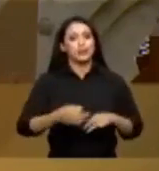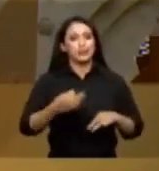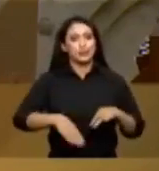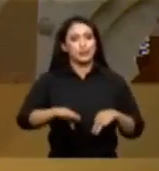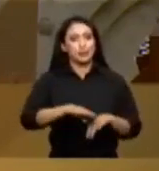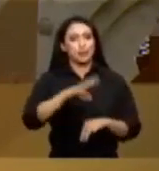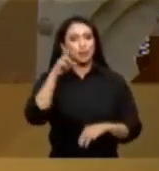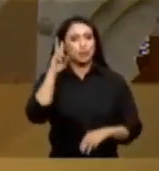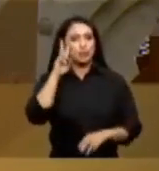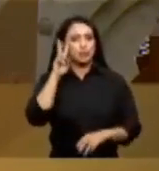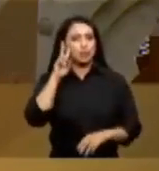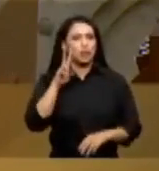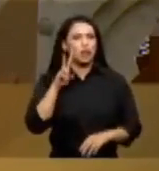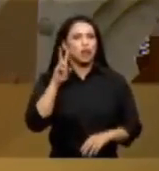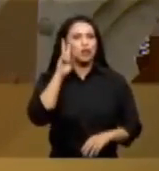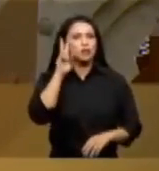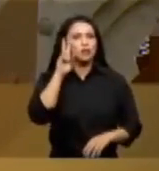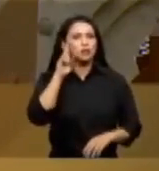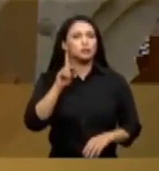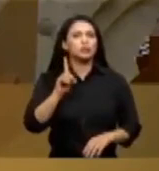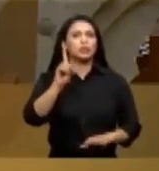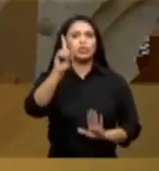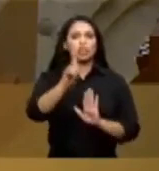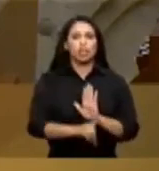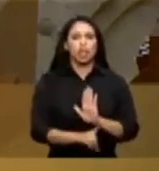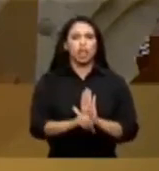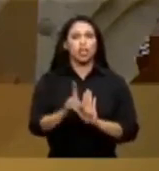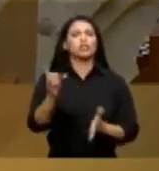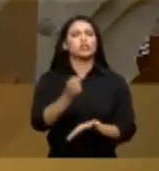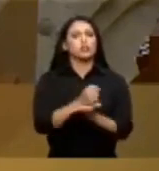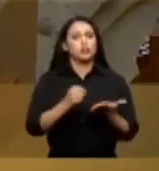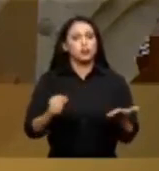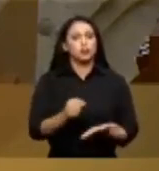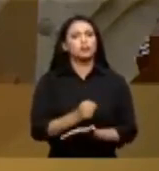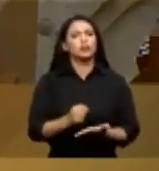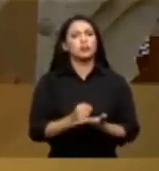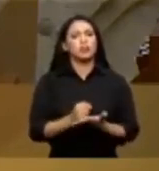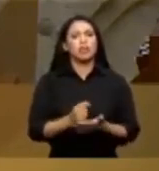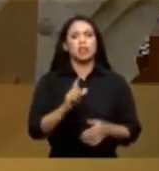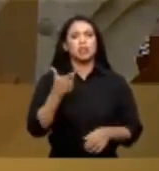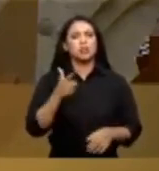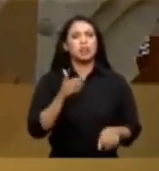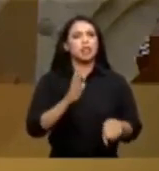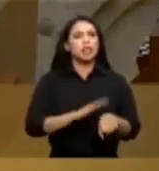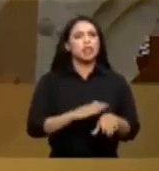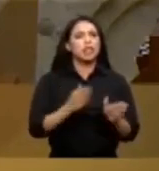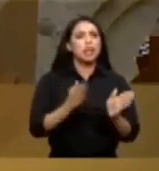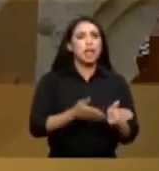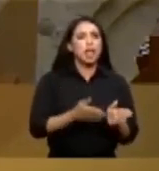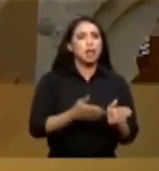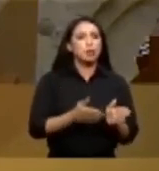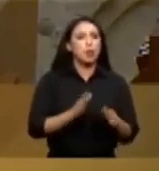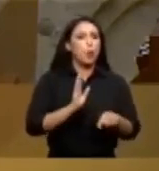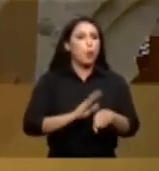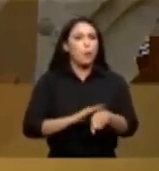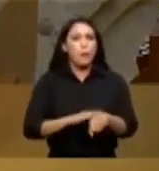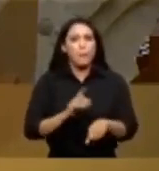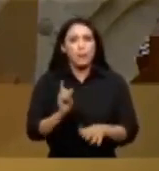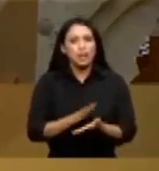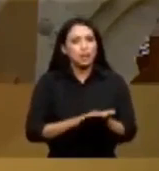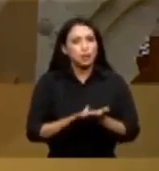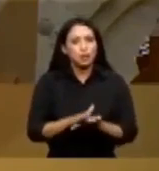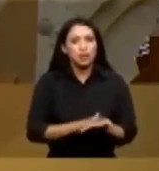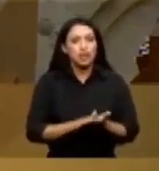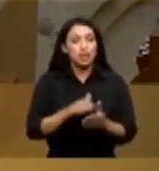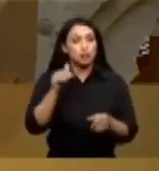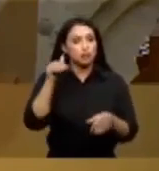ver que direitos e garantias fundamentais não devem ceder aos tempos nem às ocasiões. Nas suas palavras